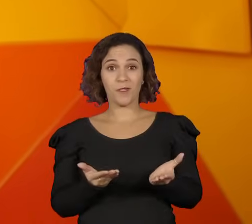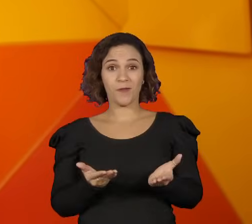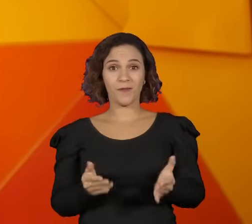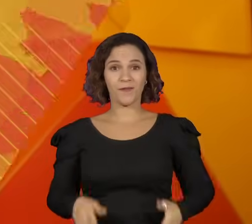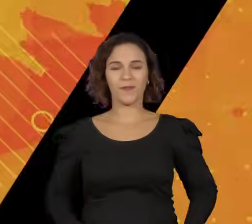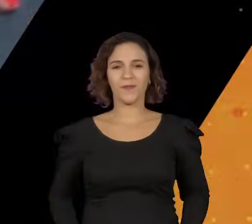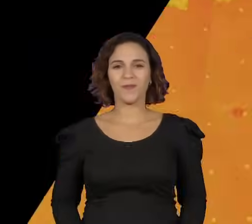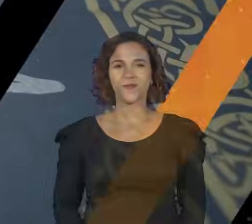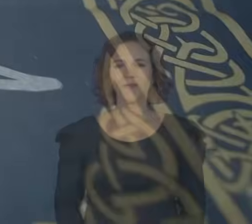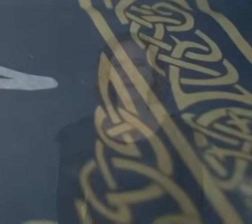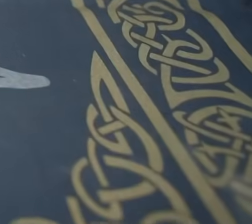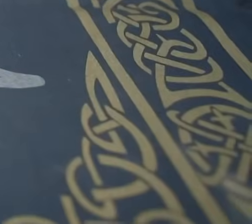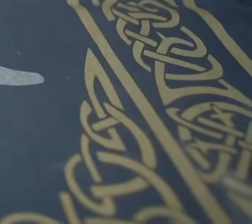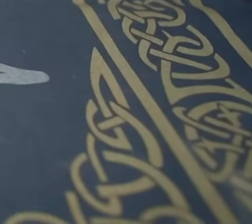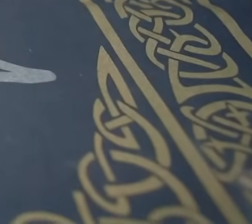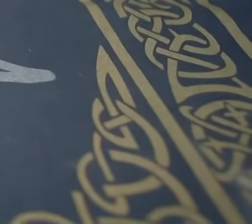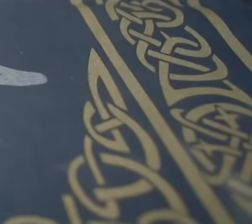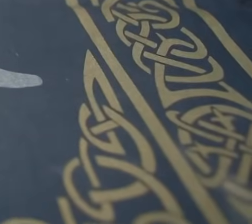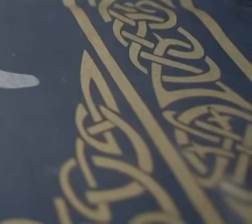presente.